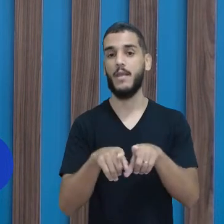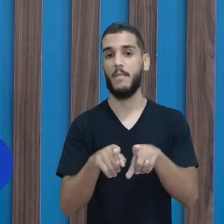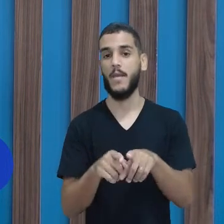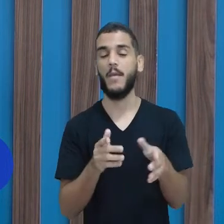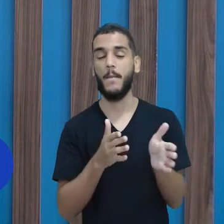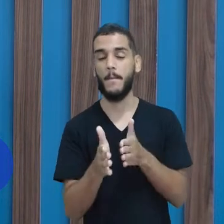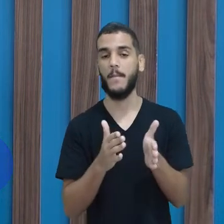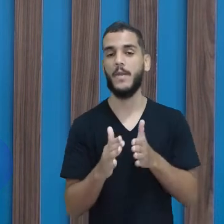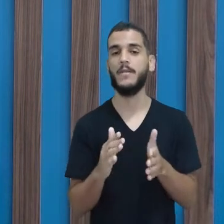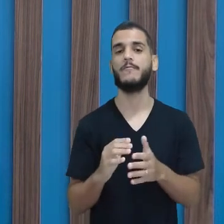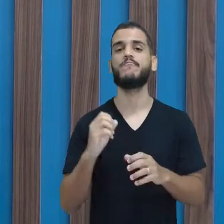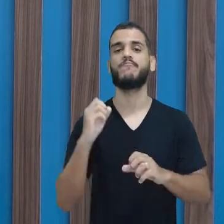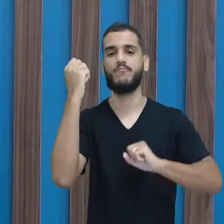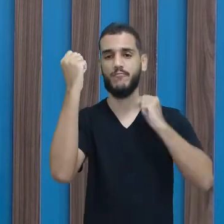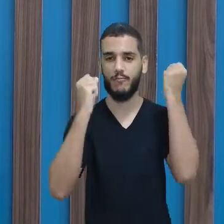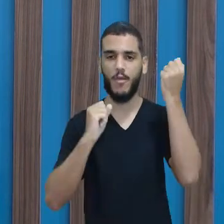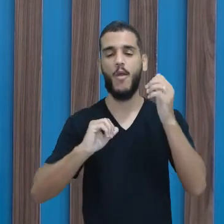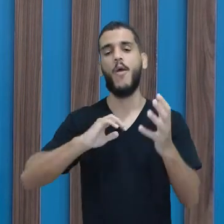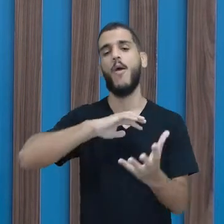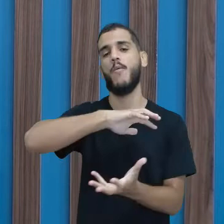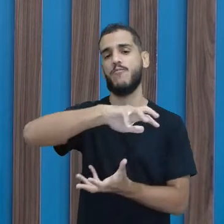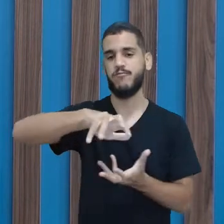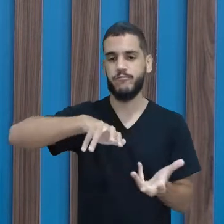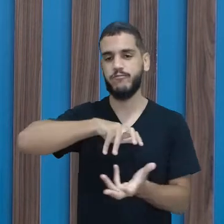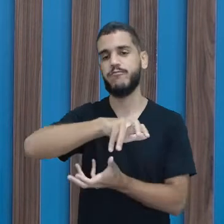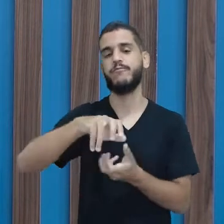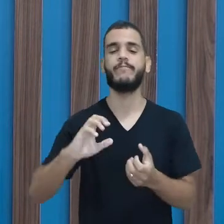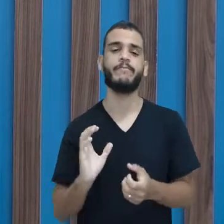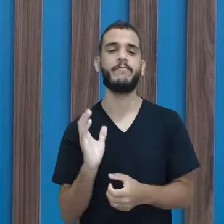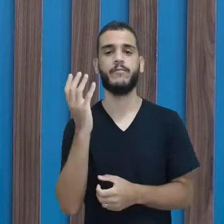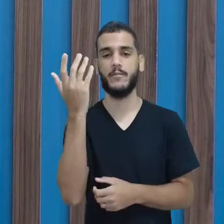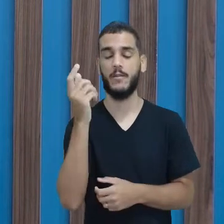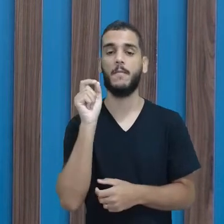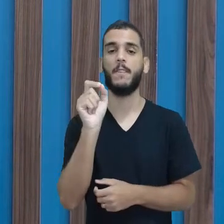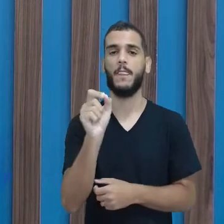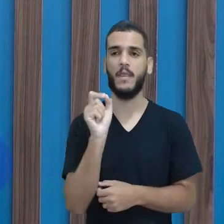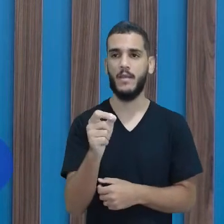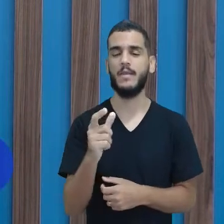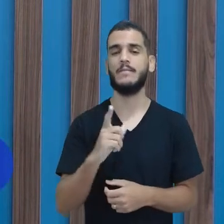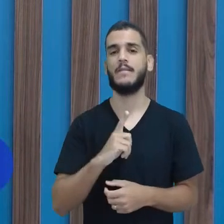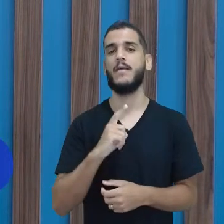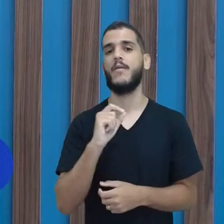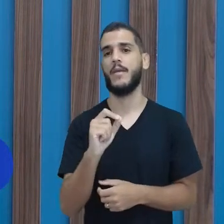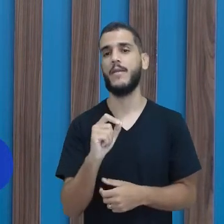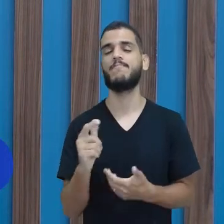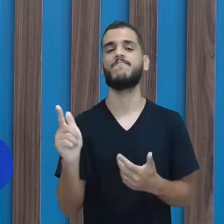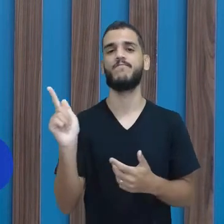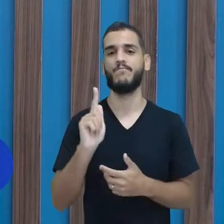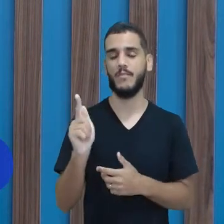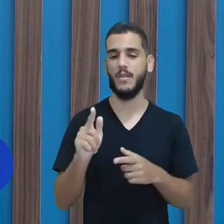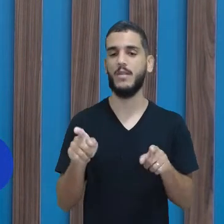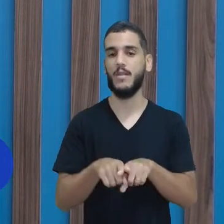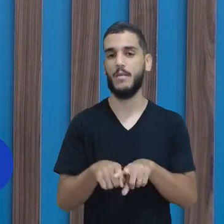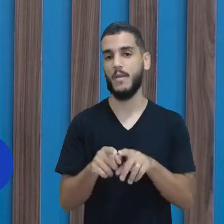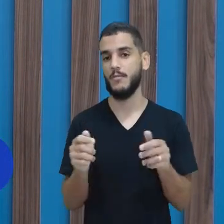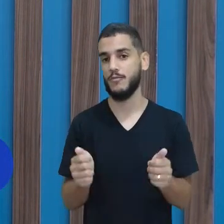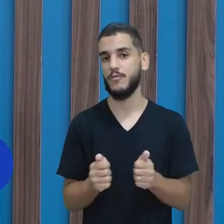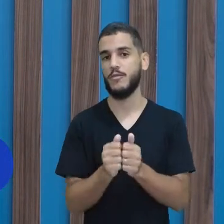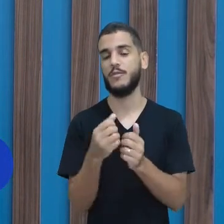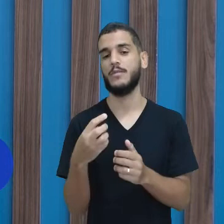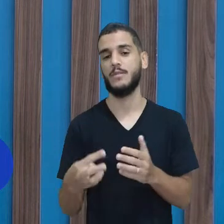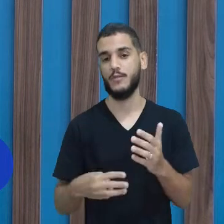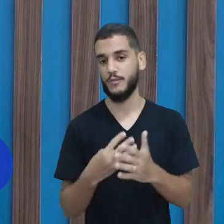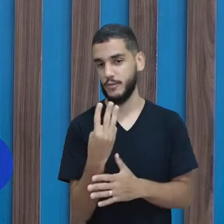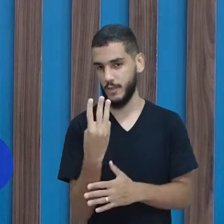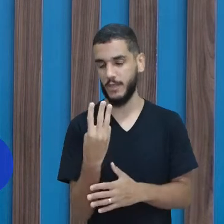as revoluções industriais, até chegar na questão do meio geográfico com a junção dos três,